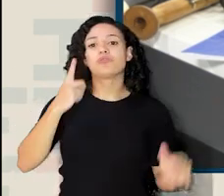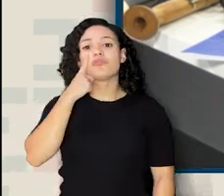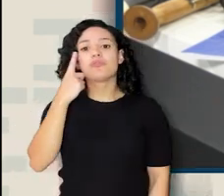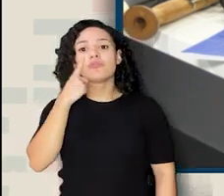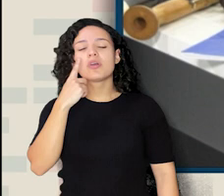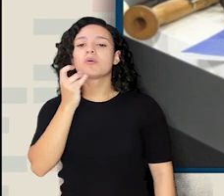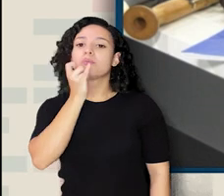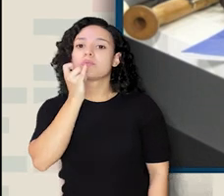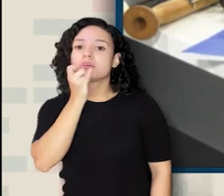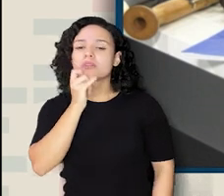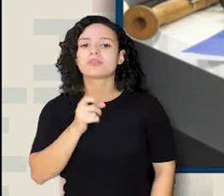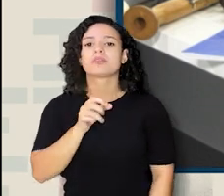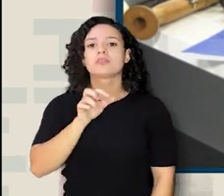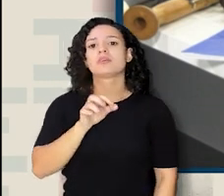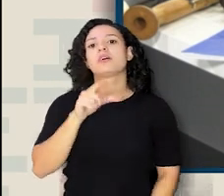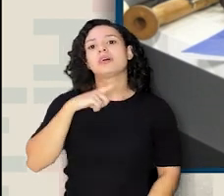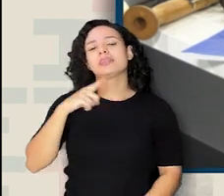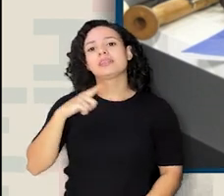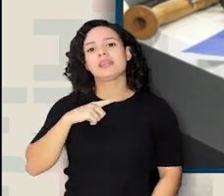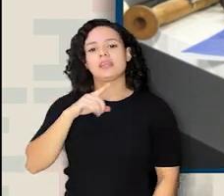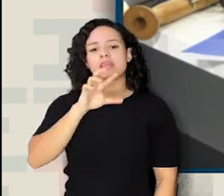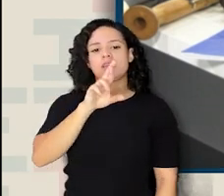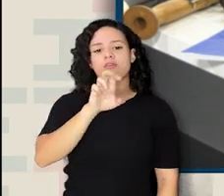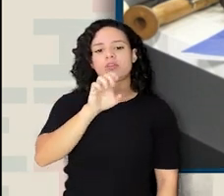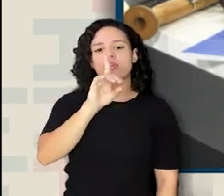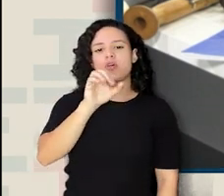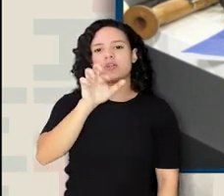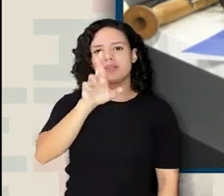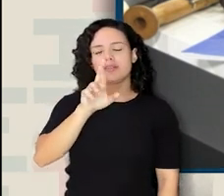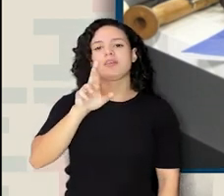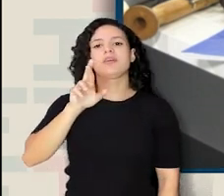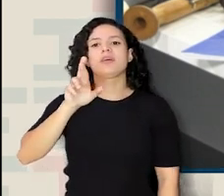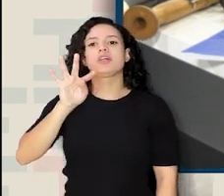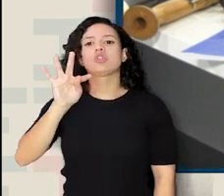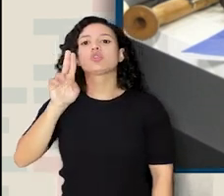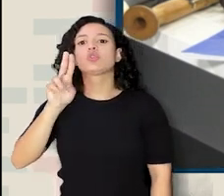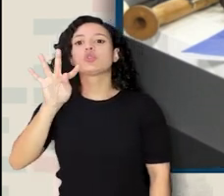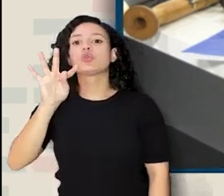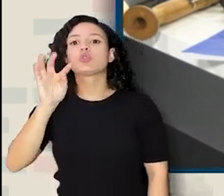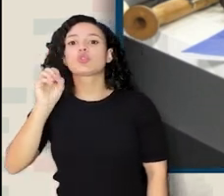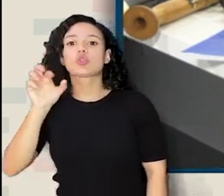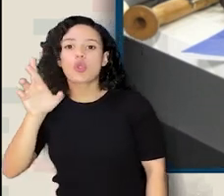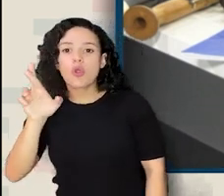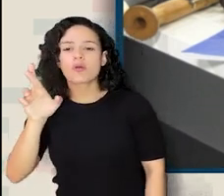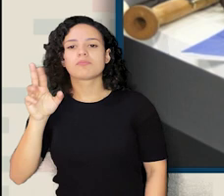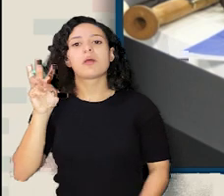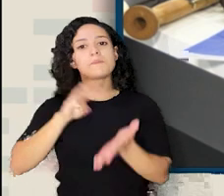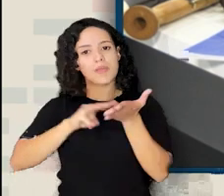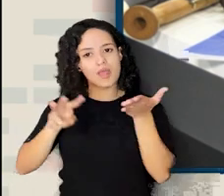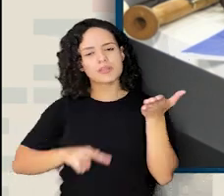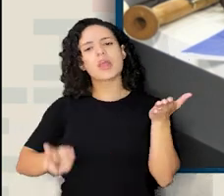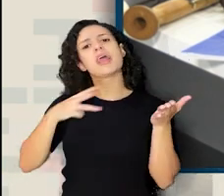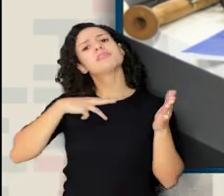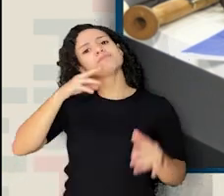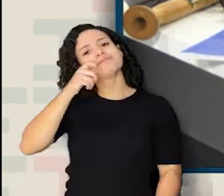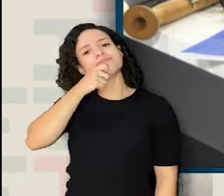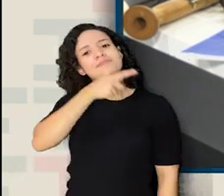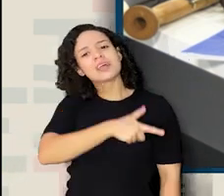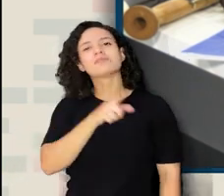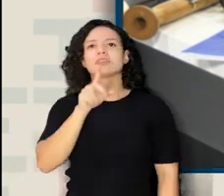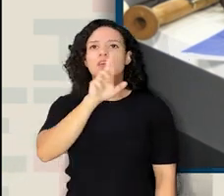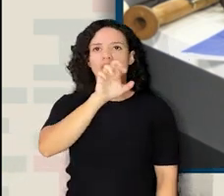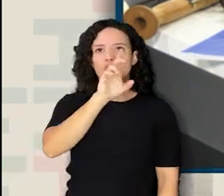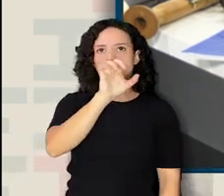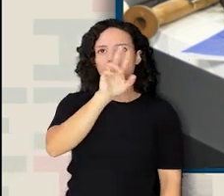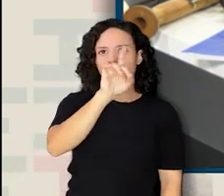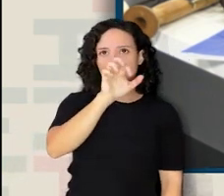outros métodos, e ver assim também um método que é Recorder Tutor, é um método de flauta doce, né? Agora, é engraçado